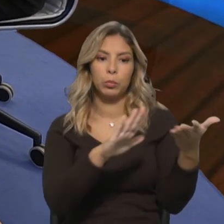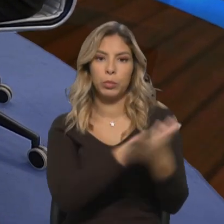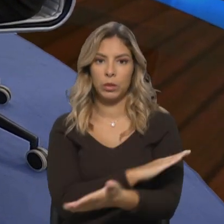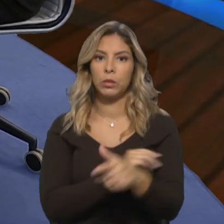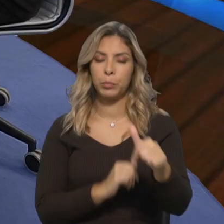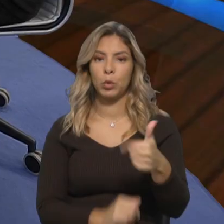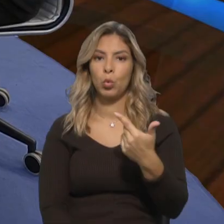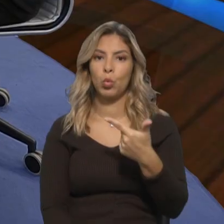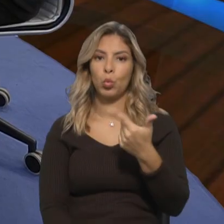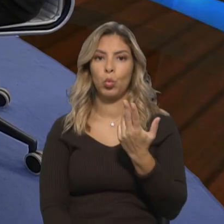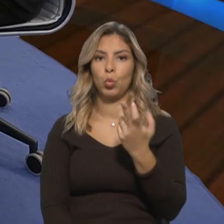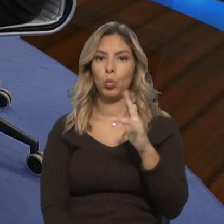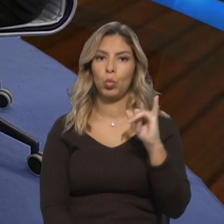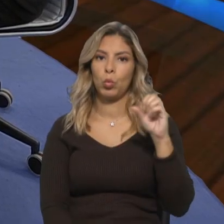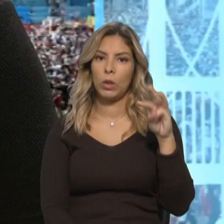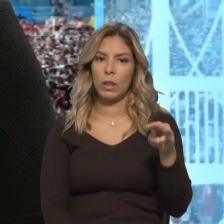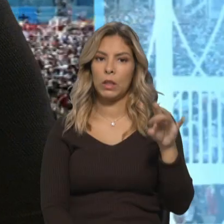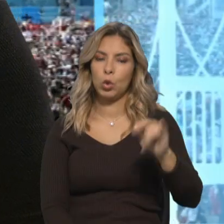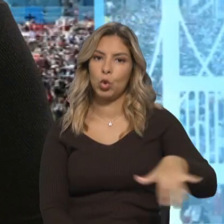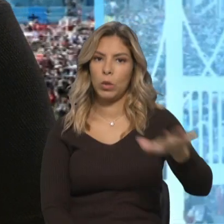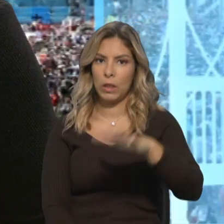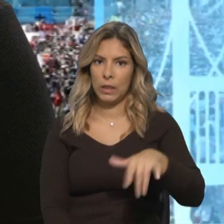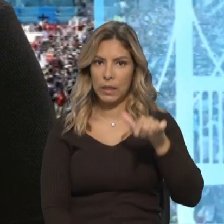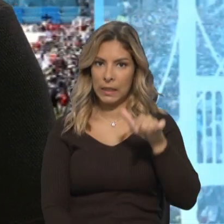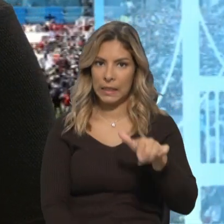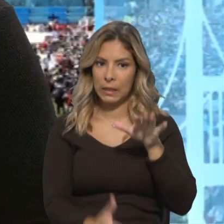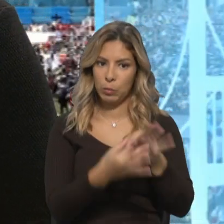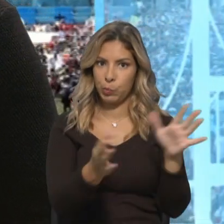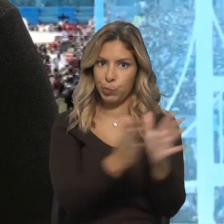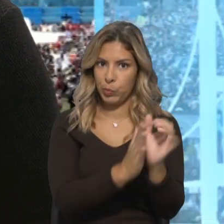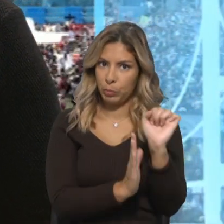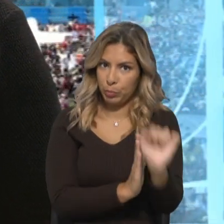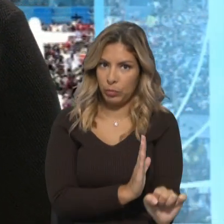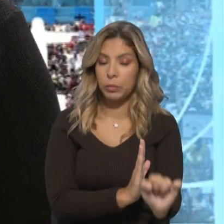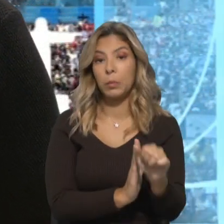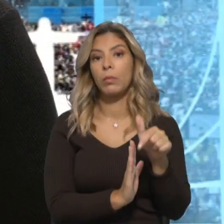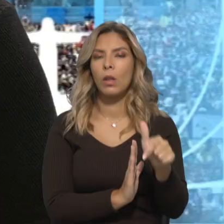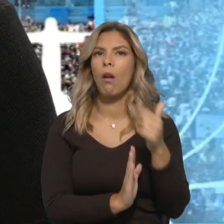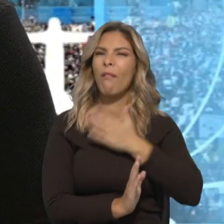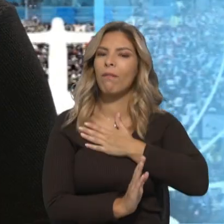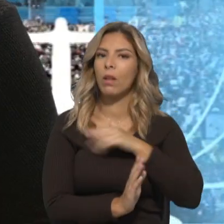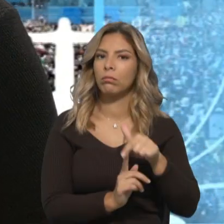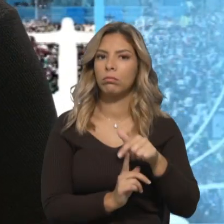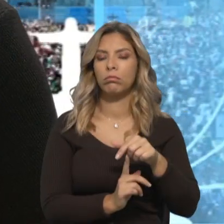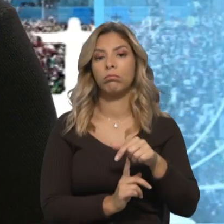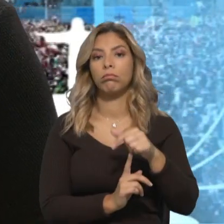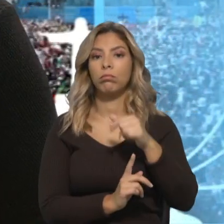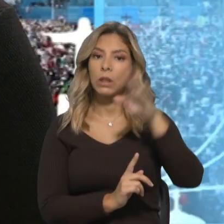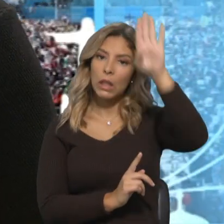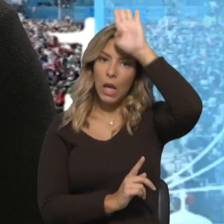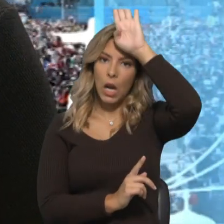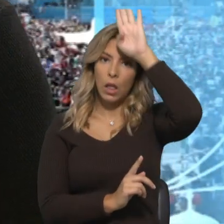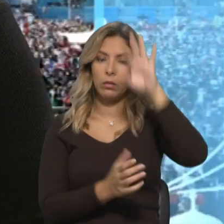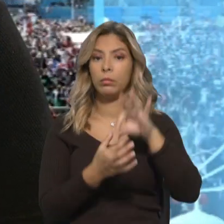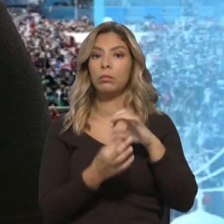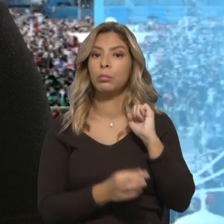Turim, mas ele teve sempre um bichinho pelas missões, ou seja, ele era muito admirador do cardeal de Massaia, que na altura